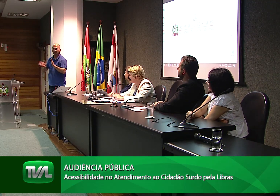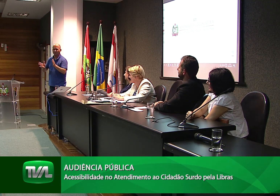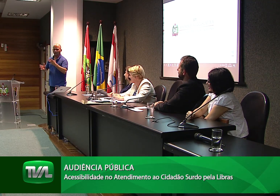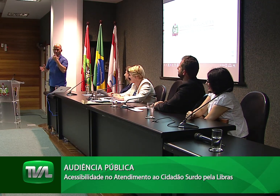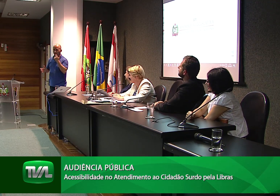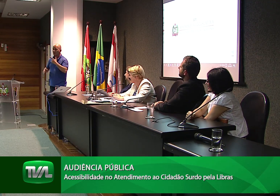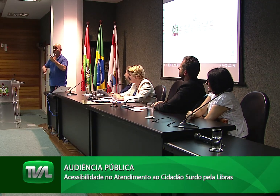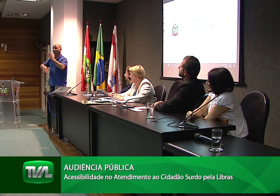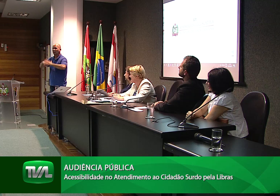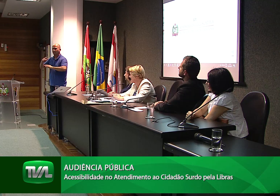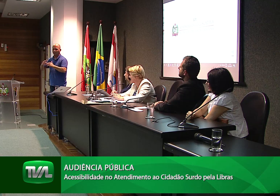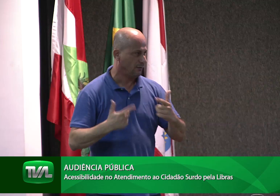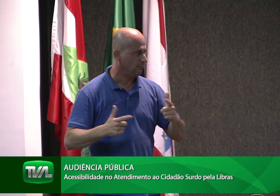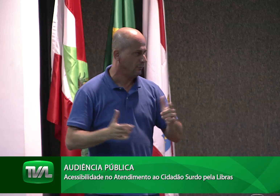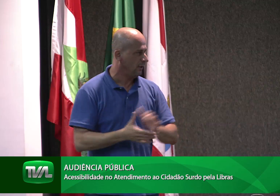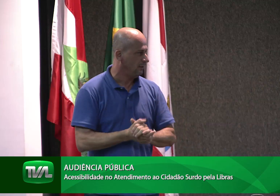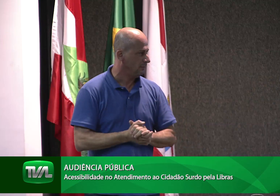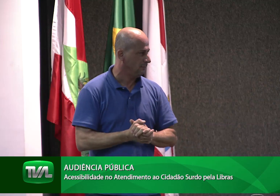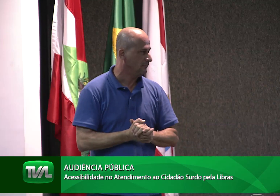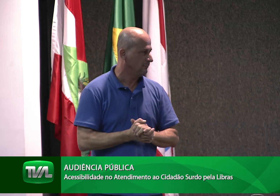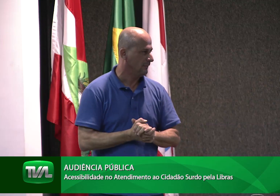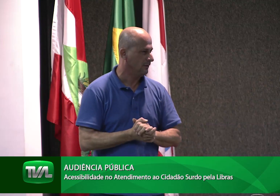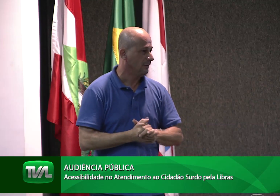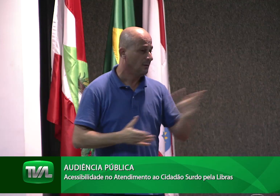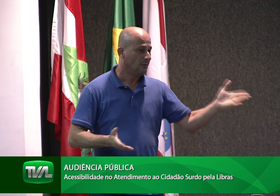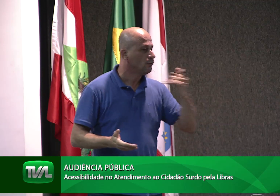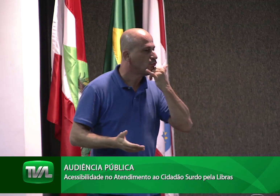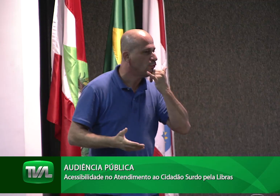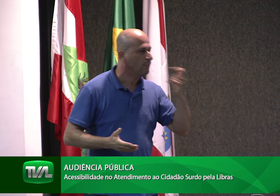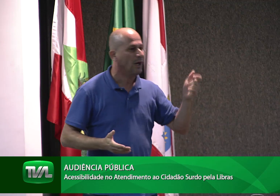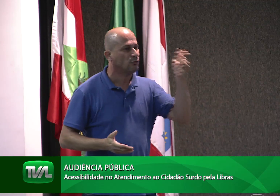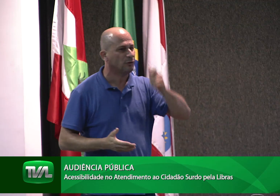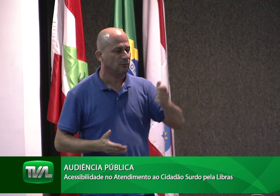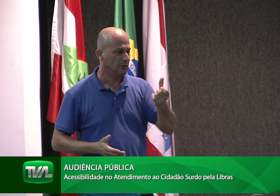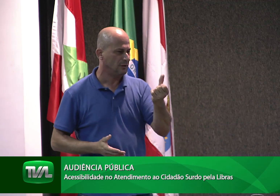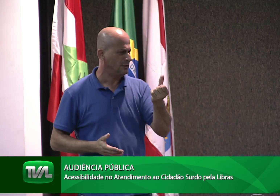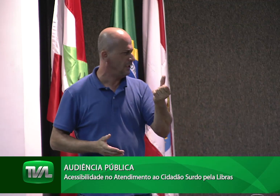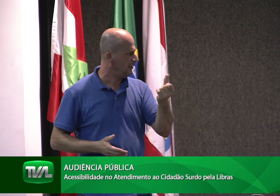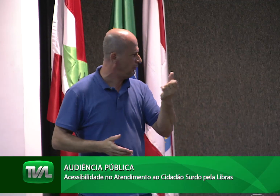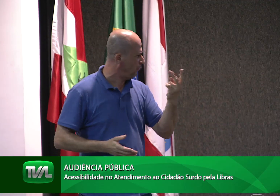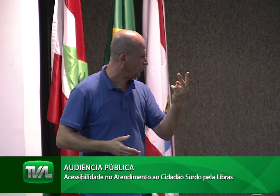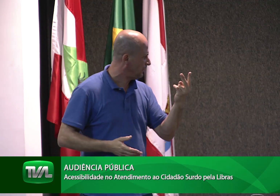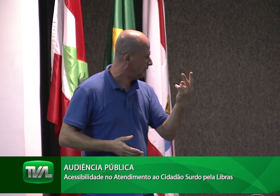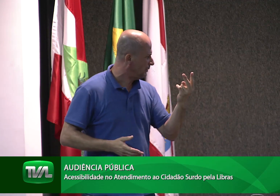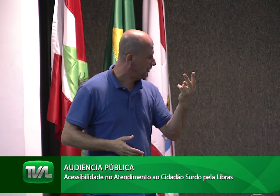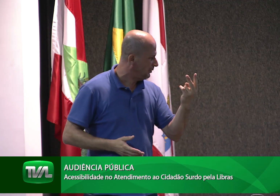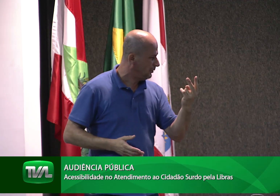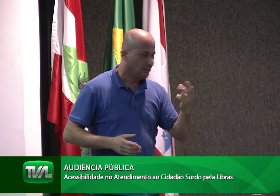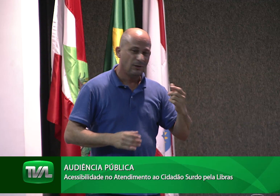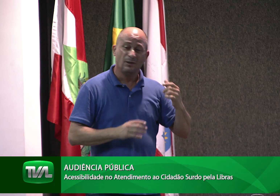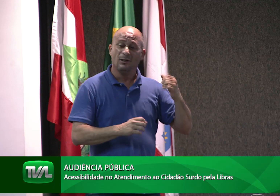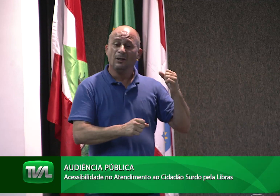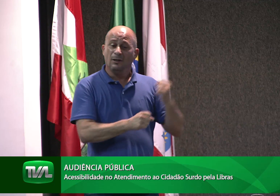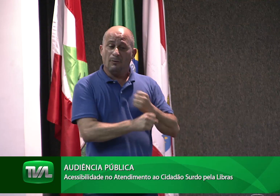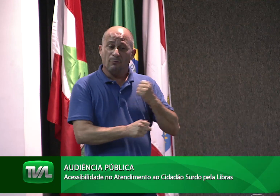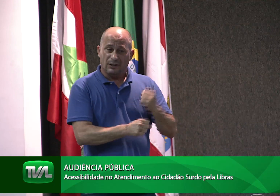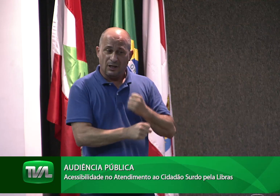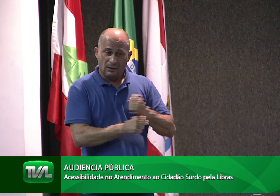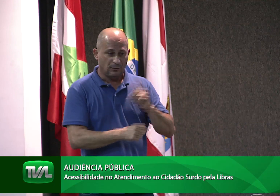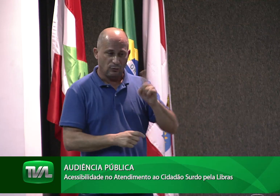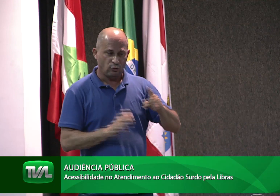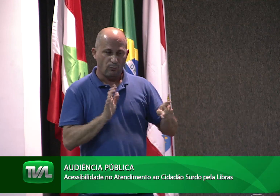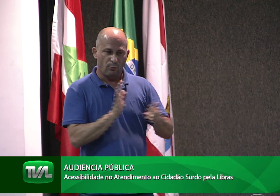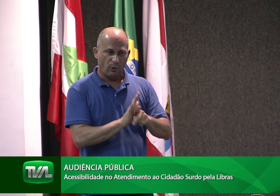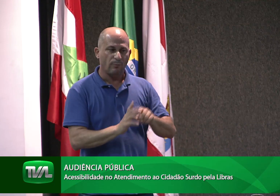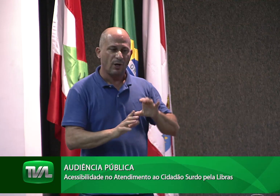assim, parece ser muito fácil. Mas, na prática, é muito mais difícil. A gente não tem realmente acessibilidade. A associação fez 72 anos, não é